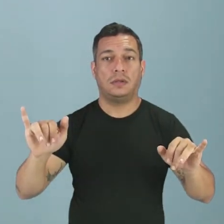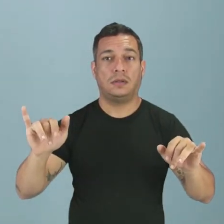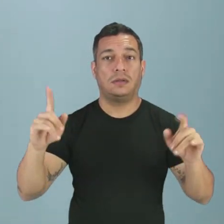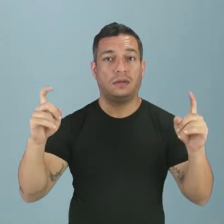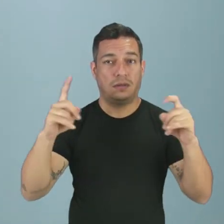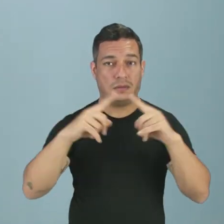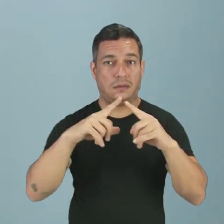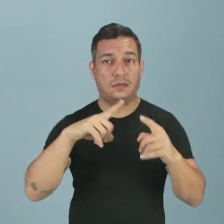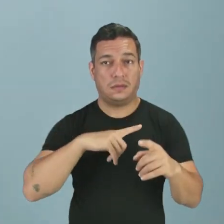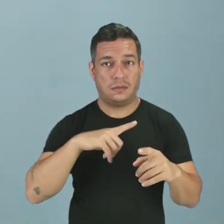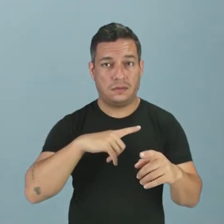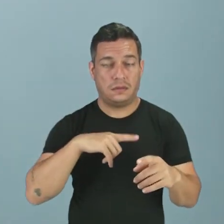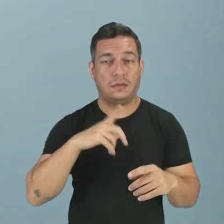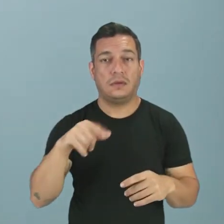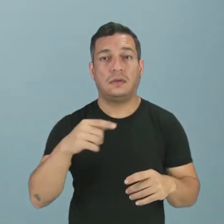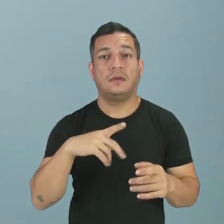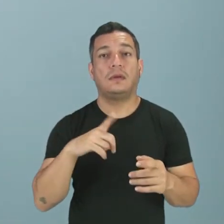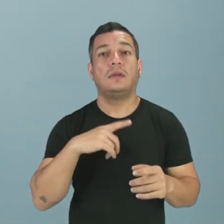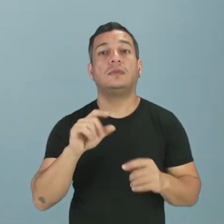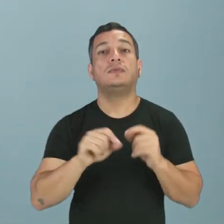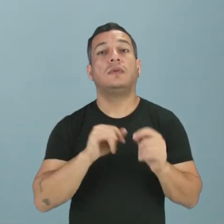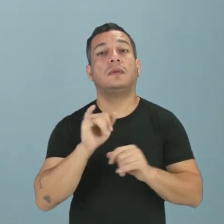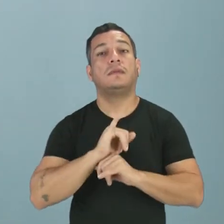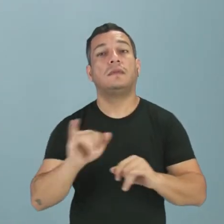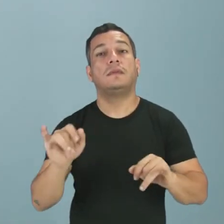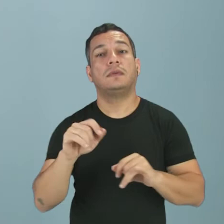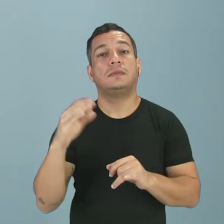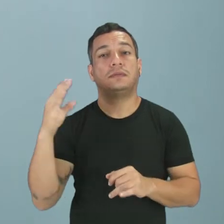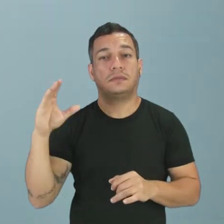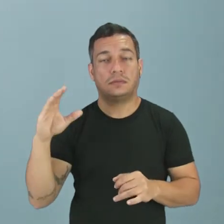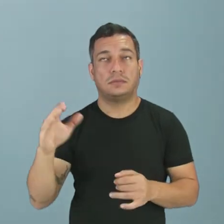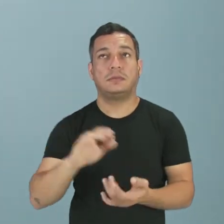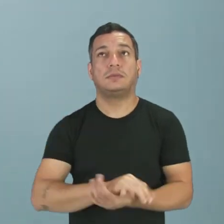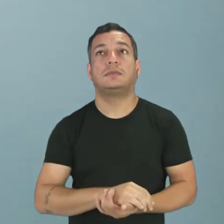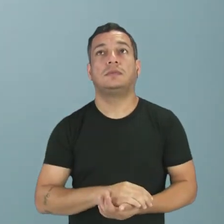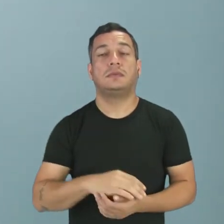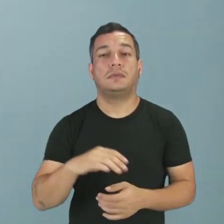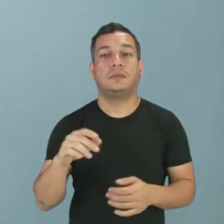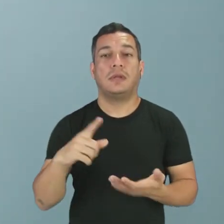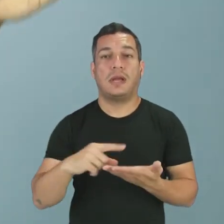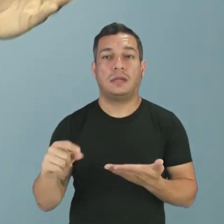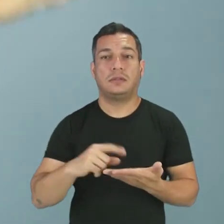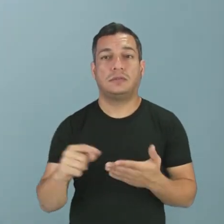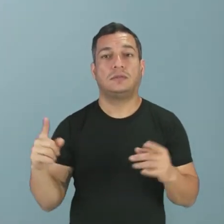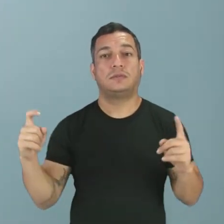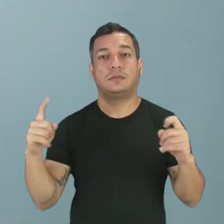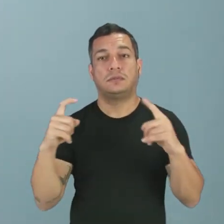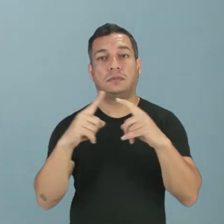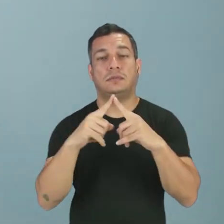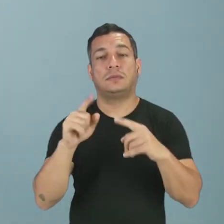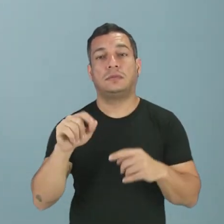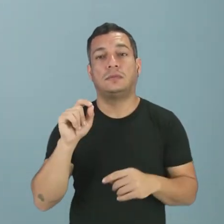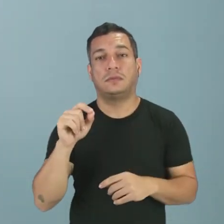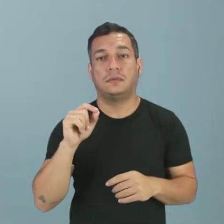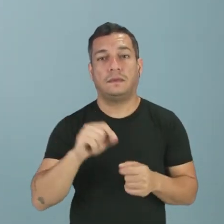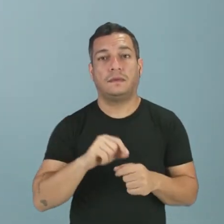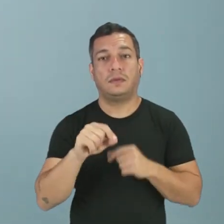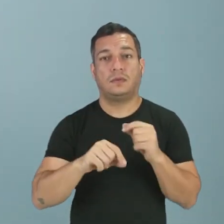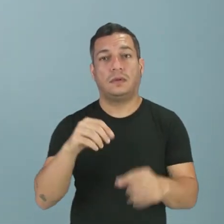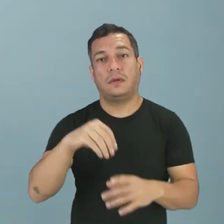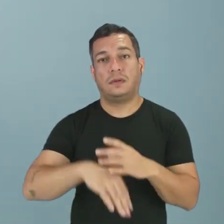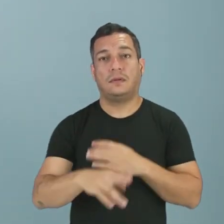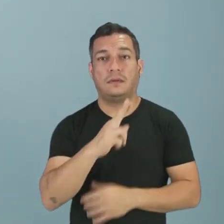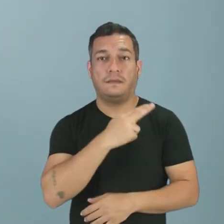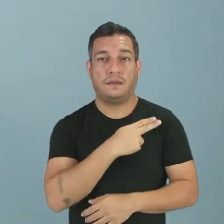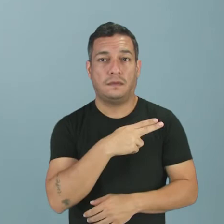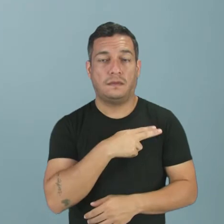divulgação científica, ele vem apenas para divulgar a ciência. Artigo científico, ele é feito dentro da